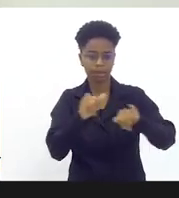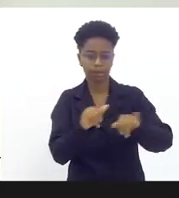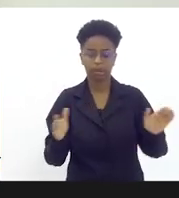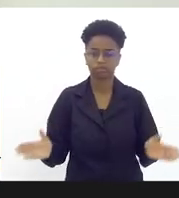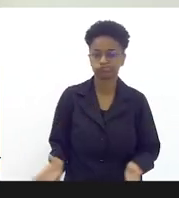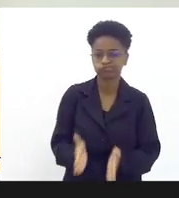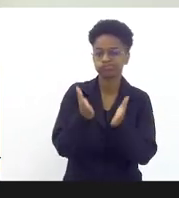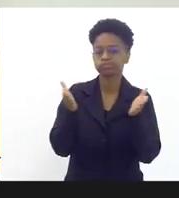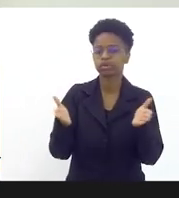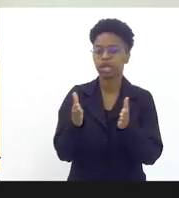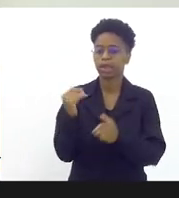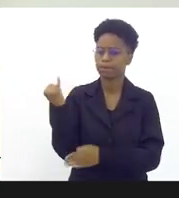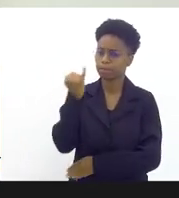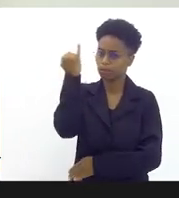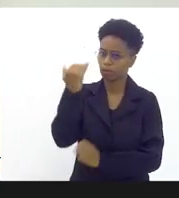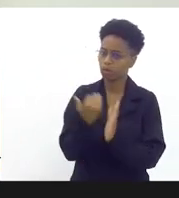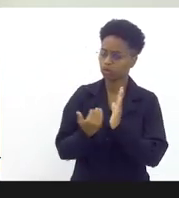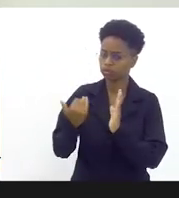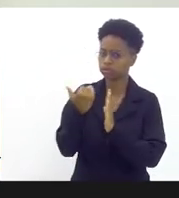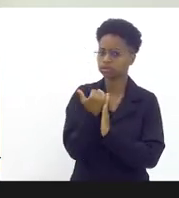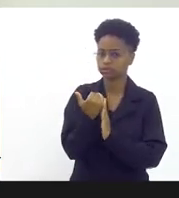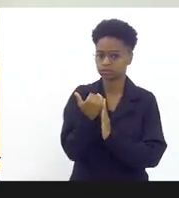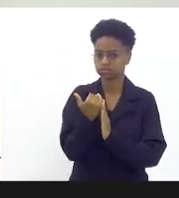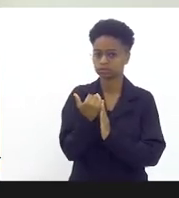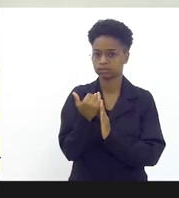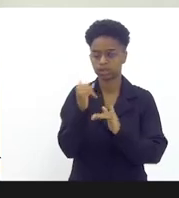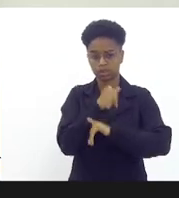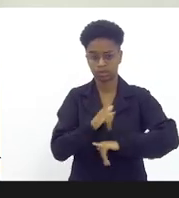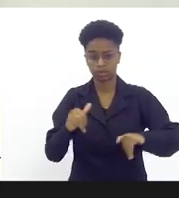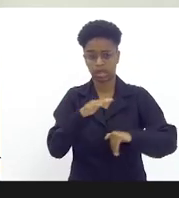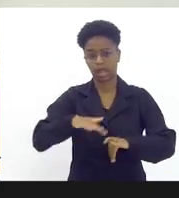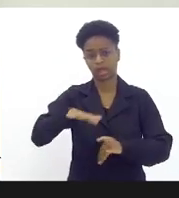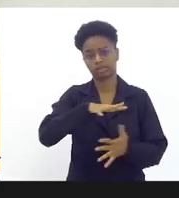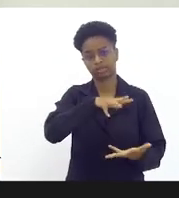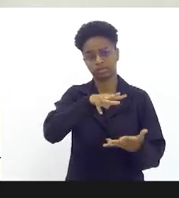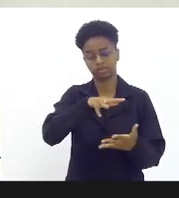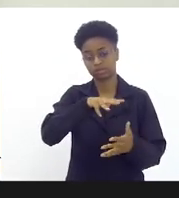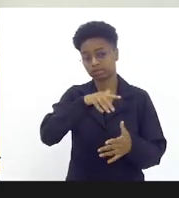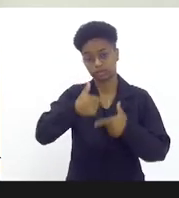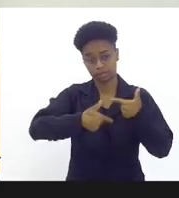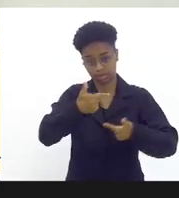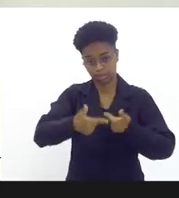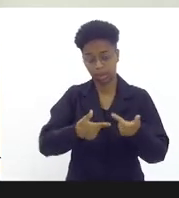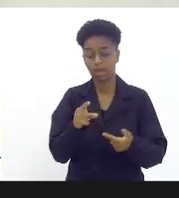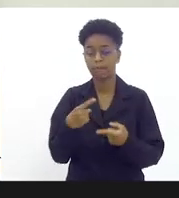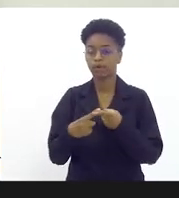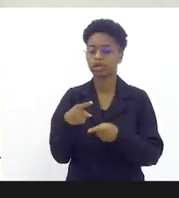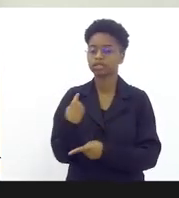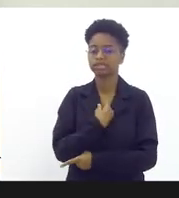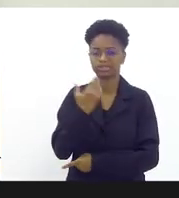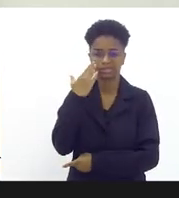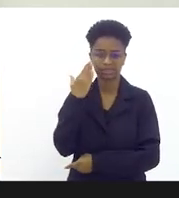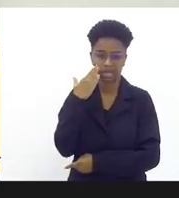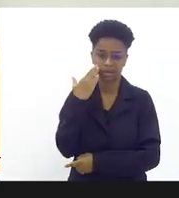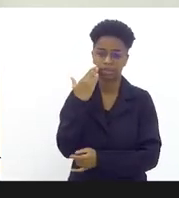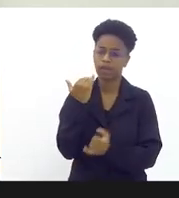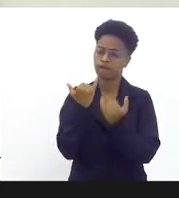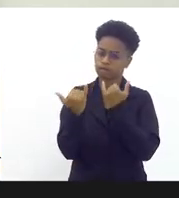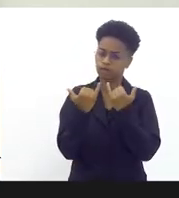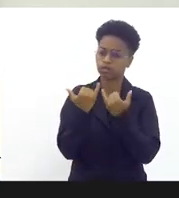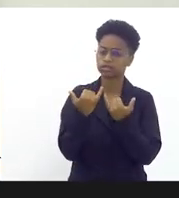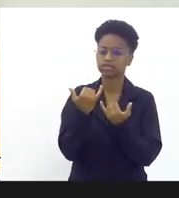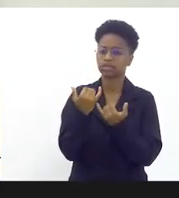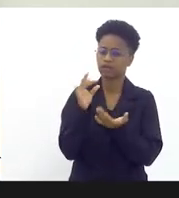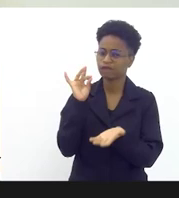tão importante, né, para o mundo do trabalho, né? A gente sabe que os dados ainda sobre a população, os